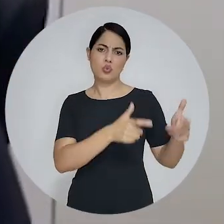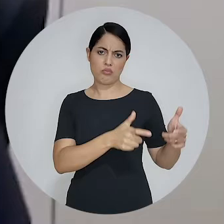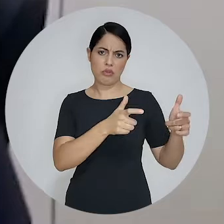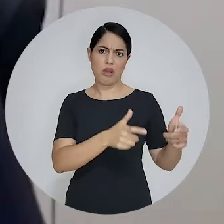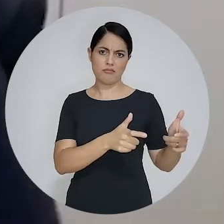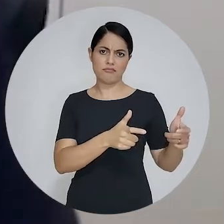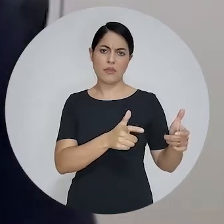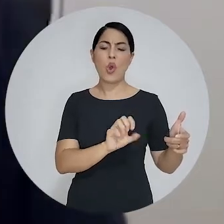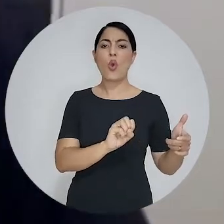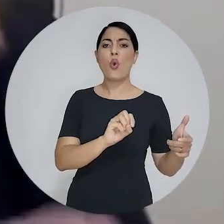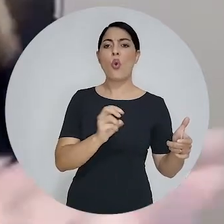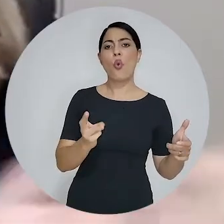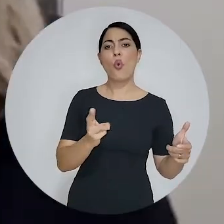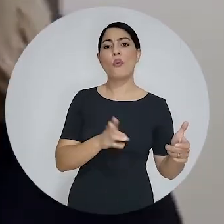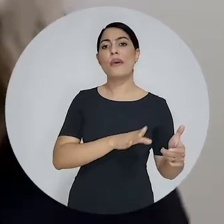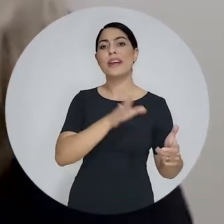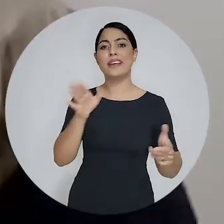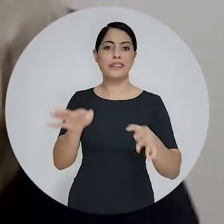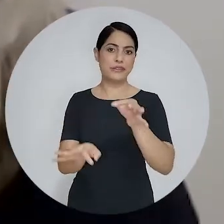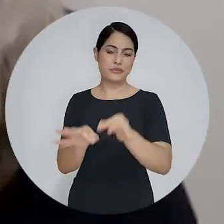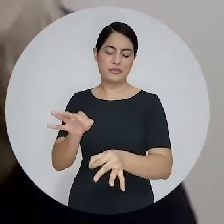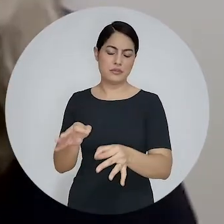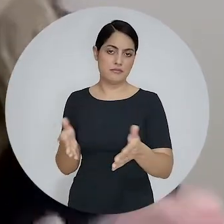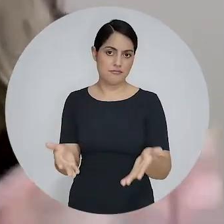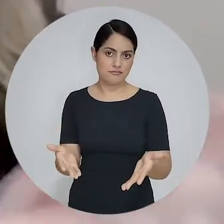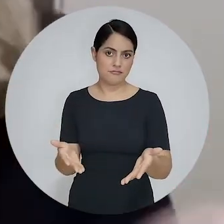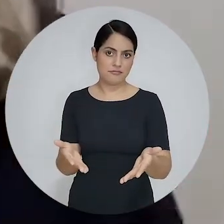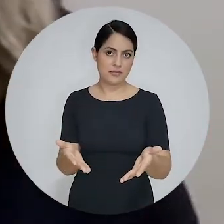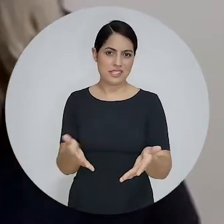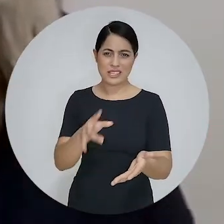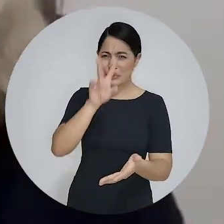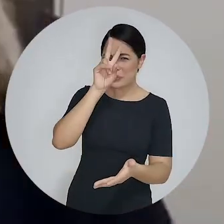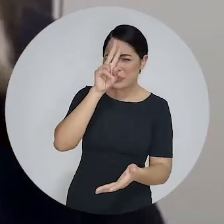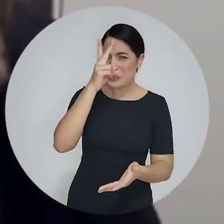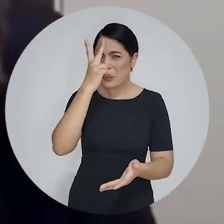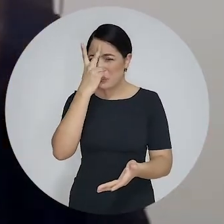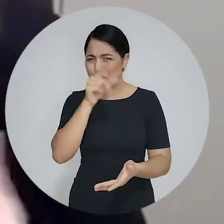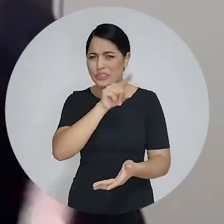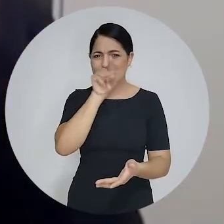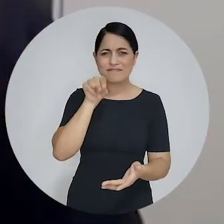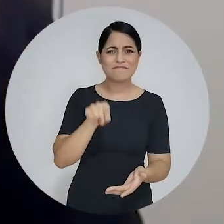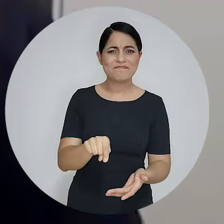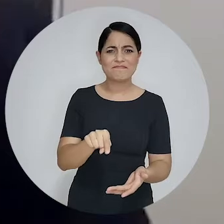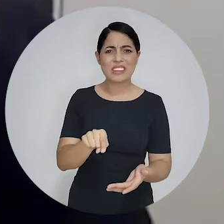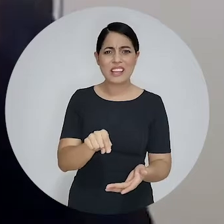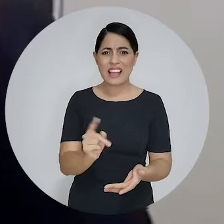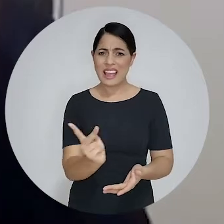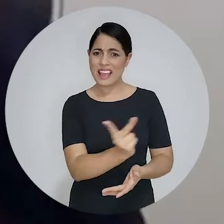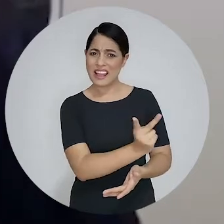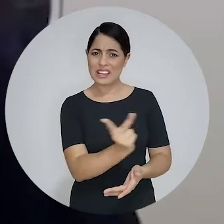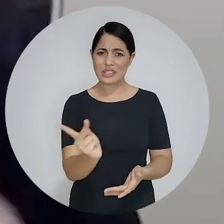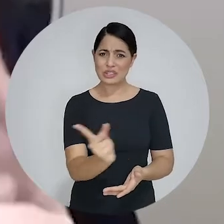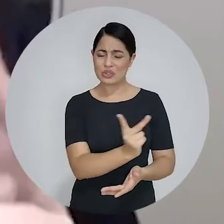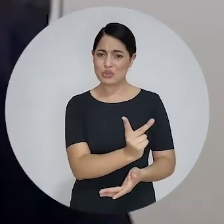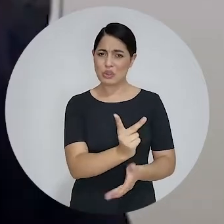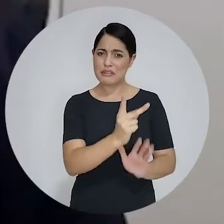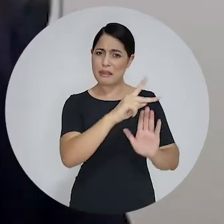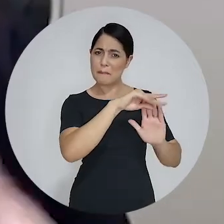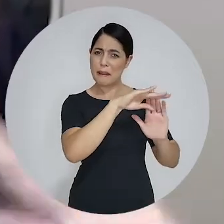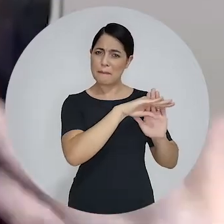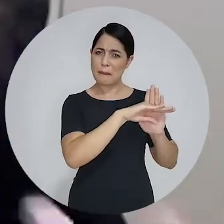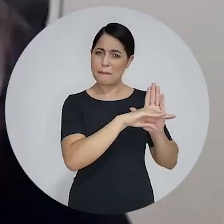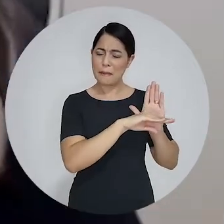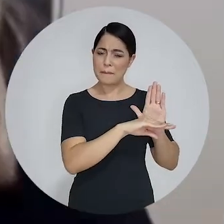para fazer o seu divórcio ou ir ao juízo fazer seu divórcio. Então, essa dúvida sobre se as